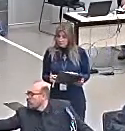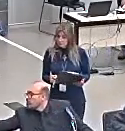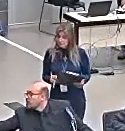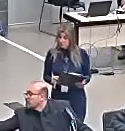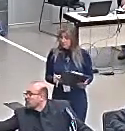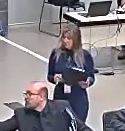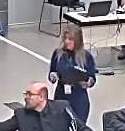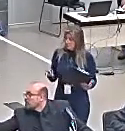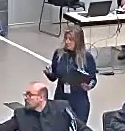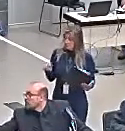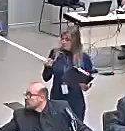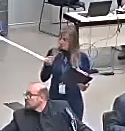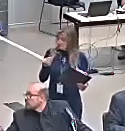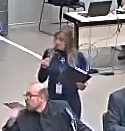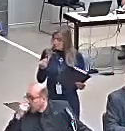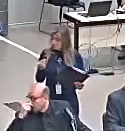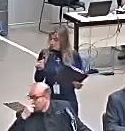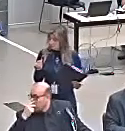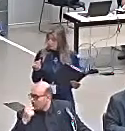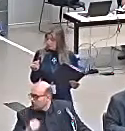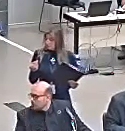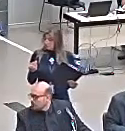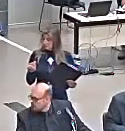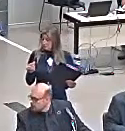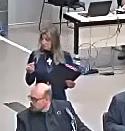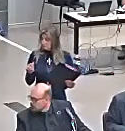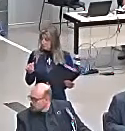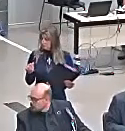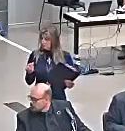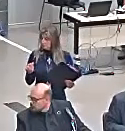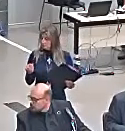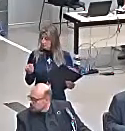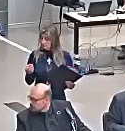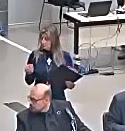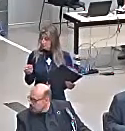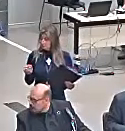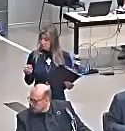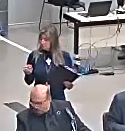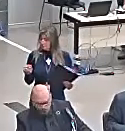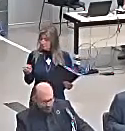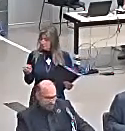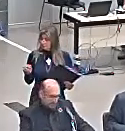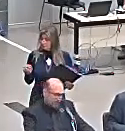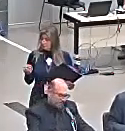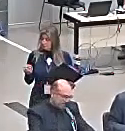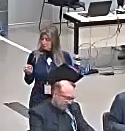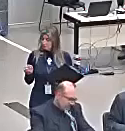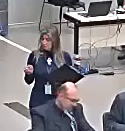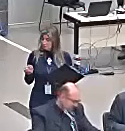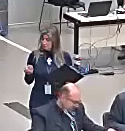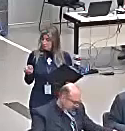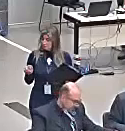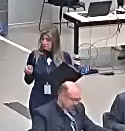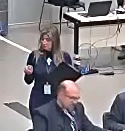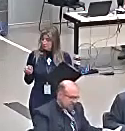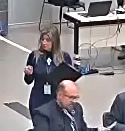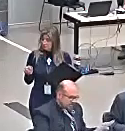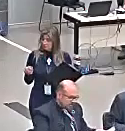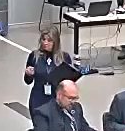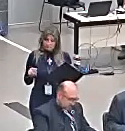microfone por favor da TV não eu sei eu fiz isso aqui porque eu aprendi com o Roberto aquele cego